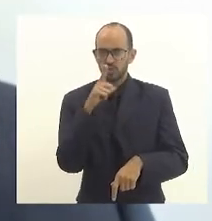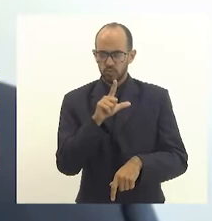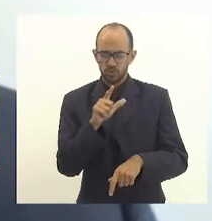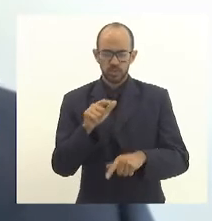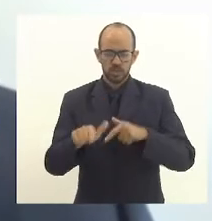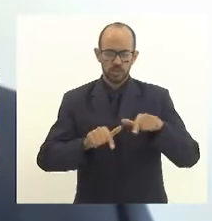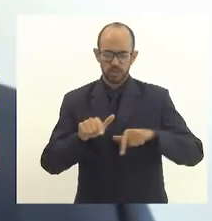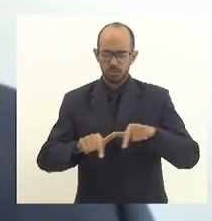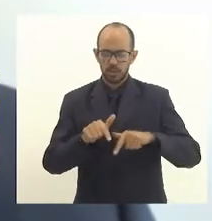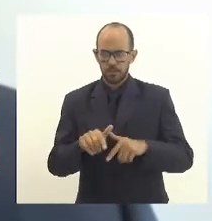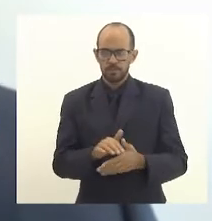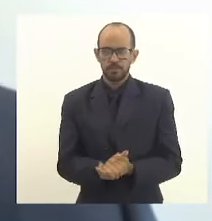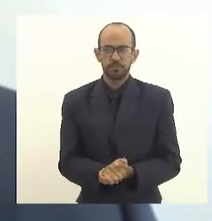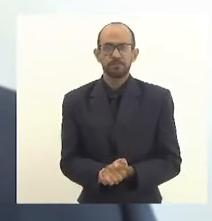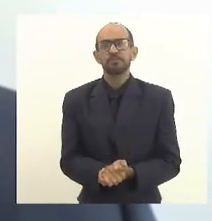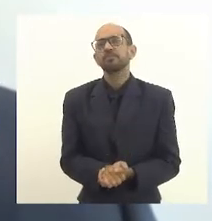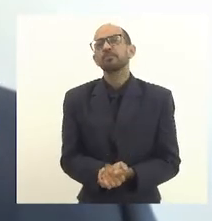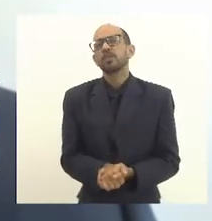atuantes